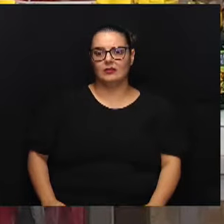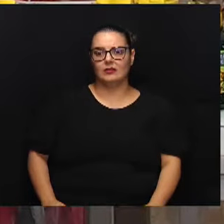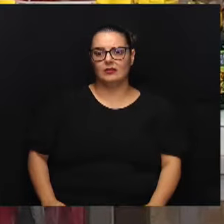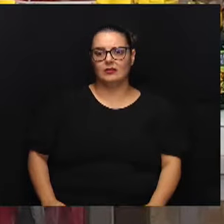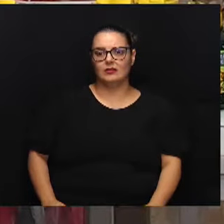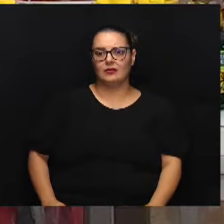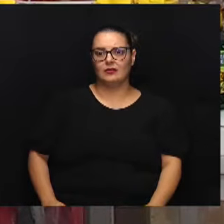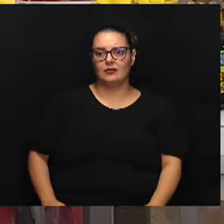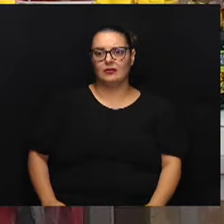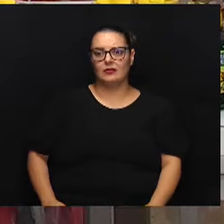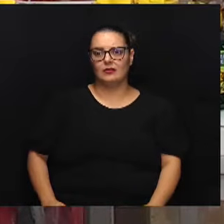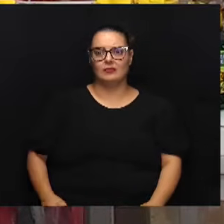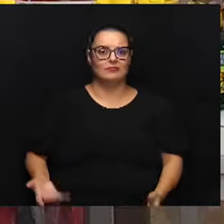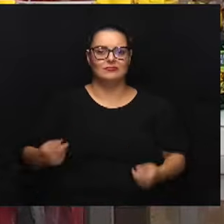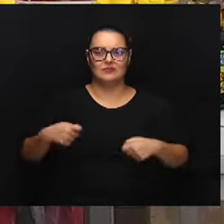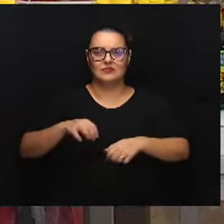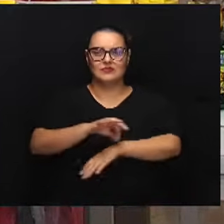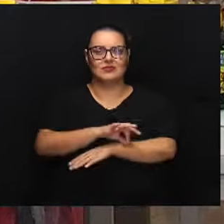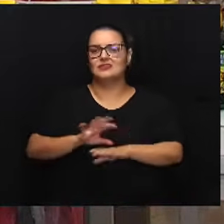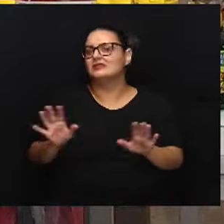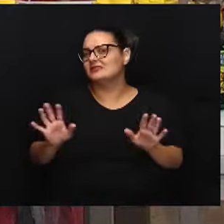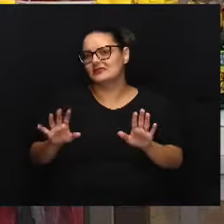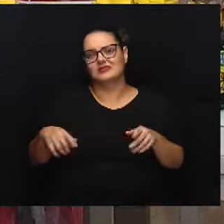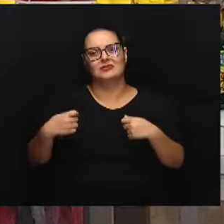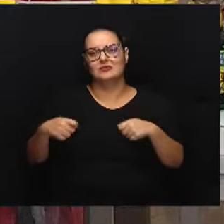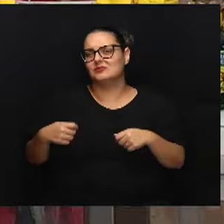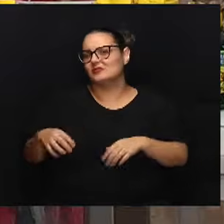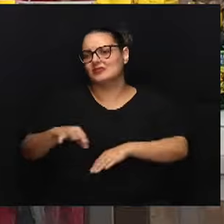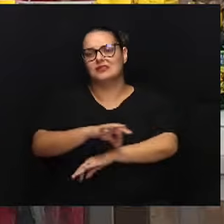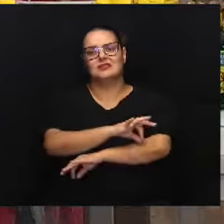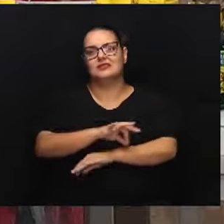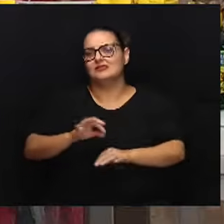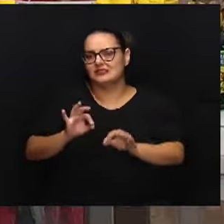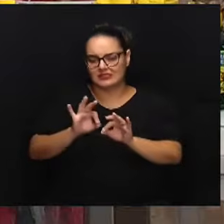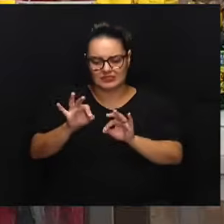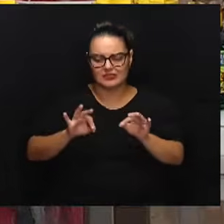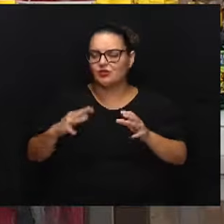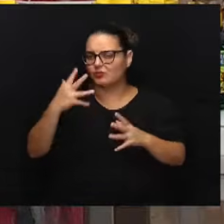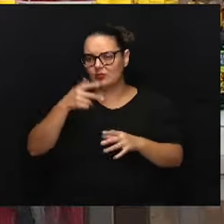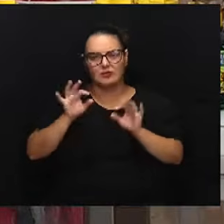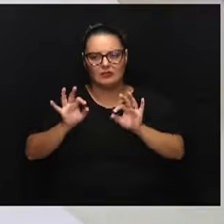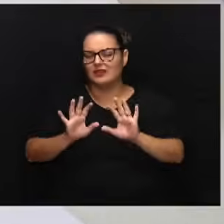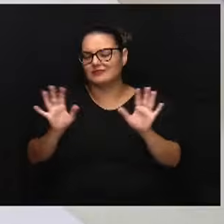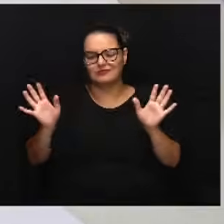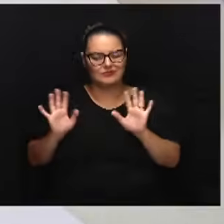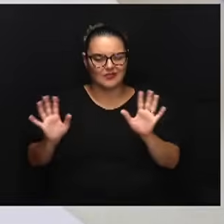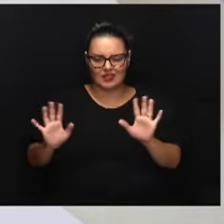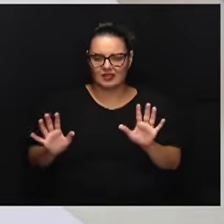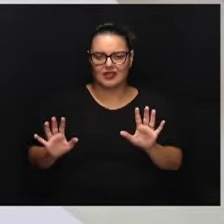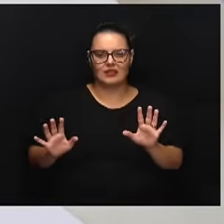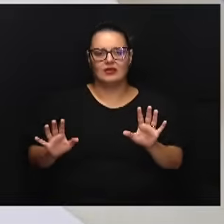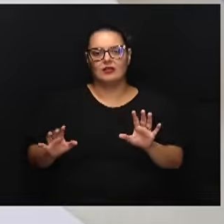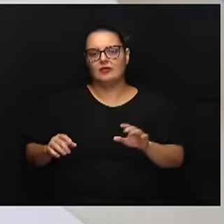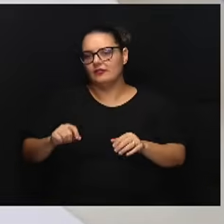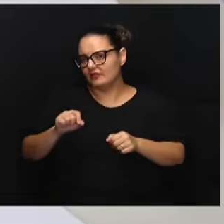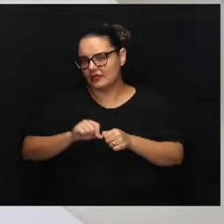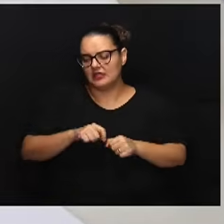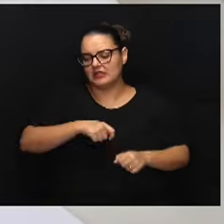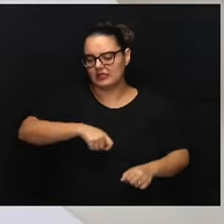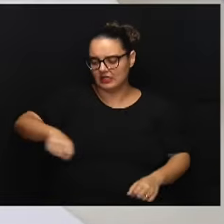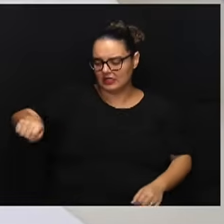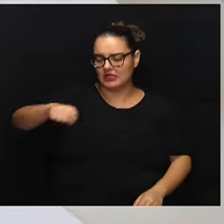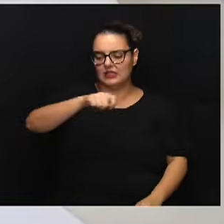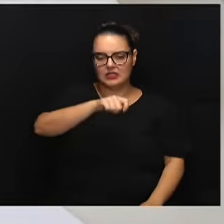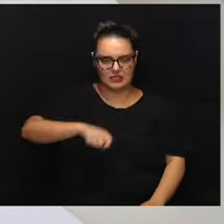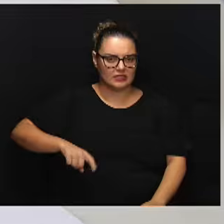régua, sabe? Não precisa usar uma régua, ser certinho, bonitinho, não sei o que. Façam linhas mesmo na mão, não